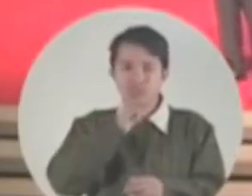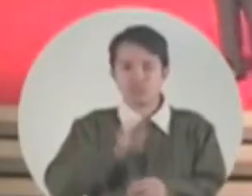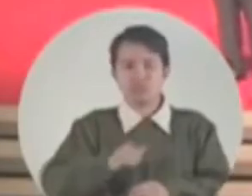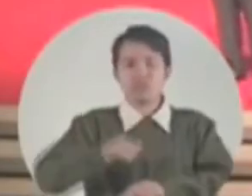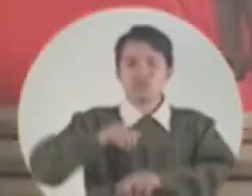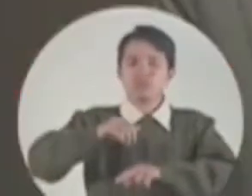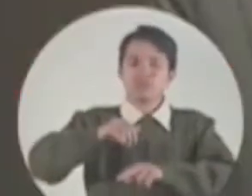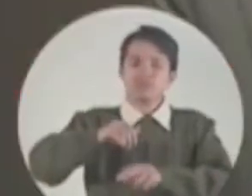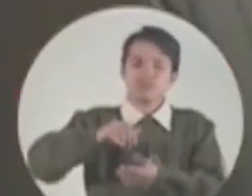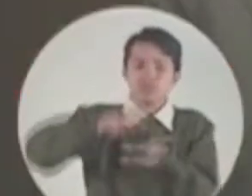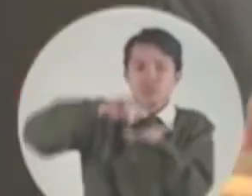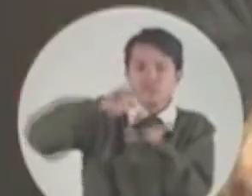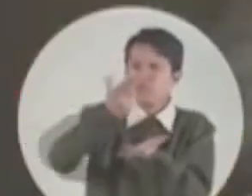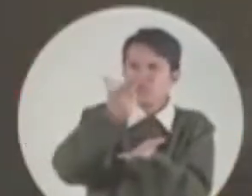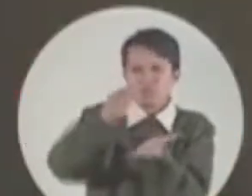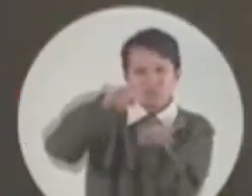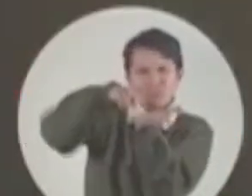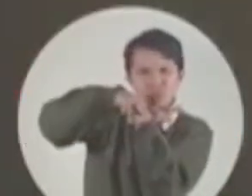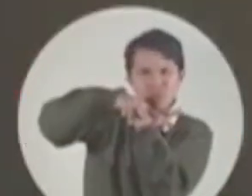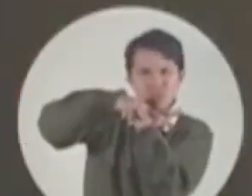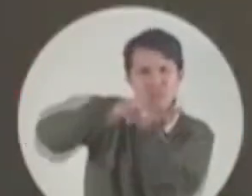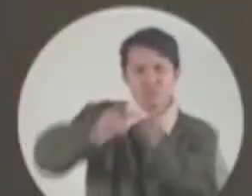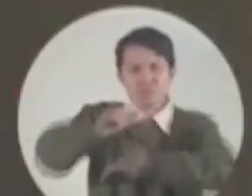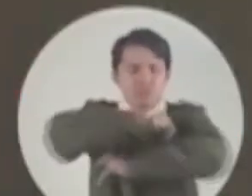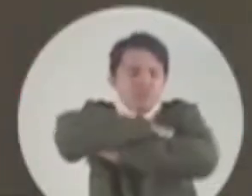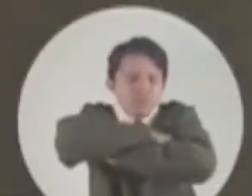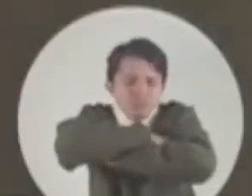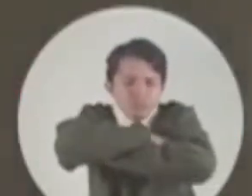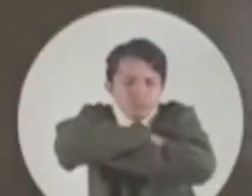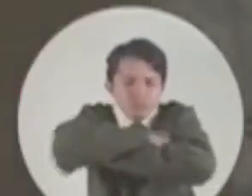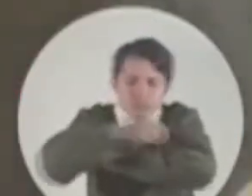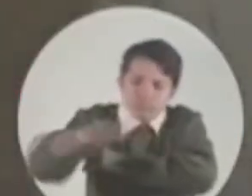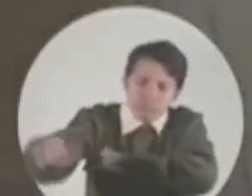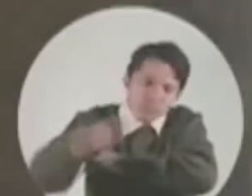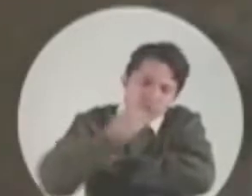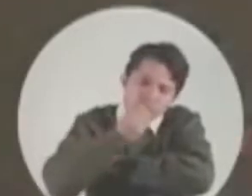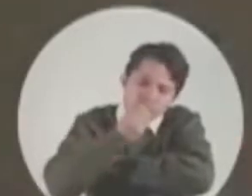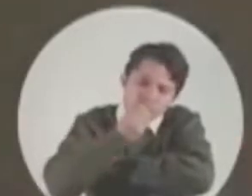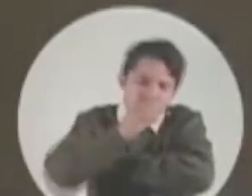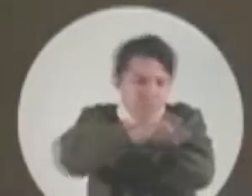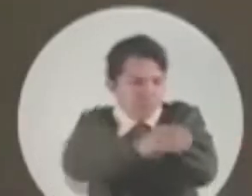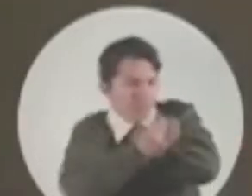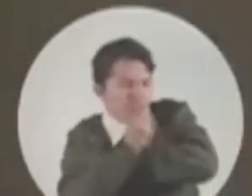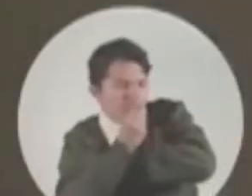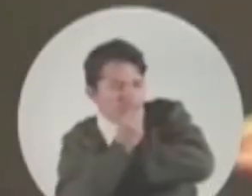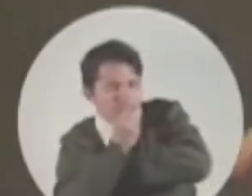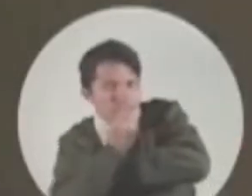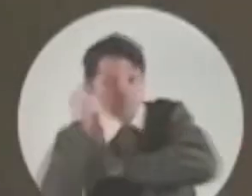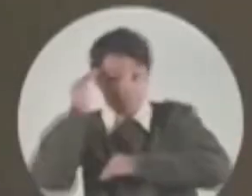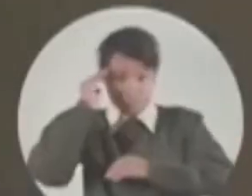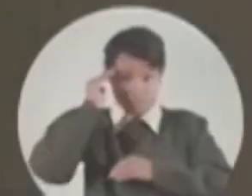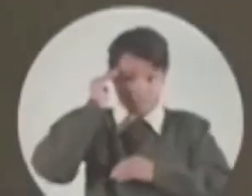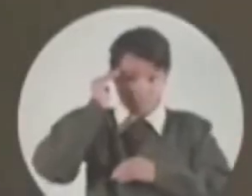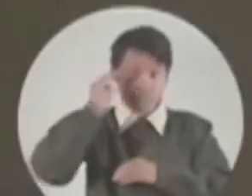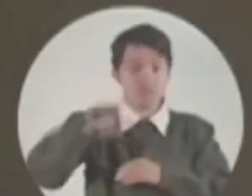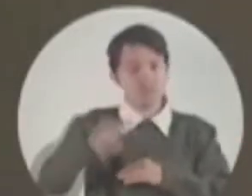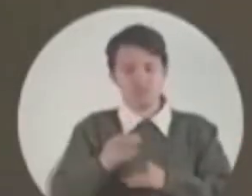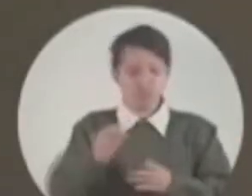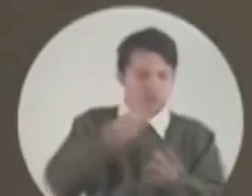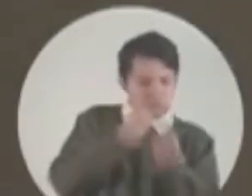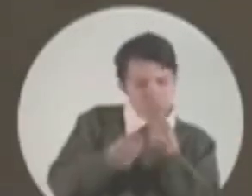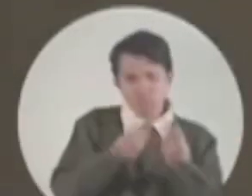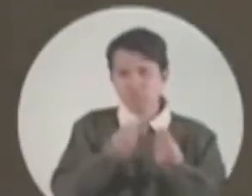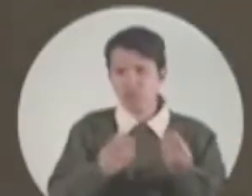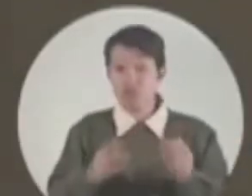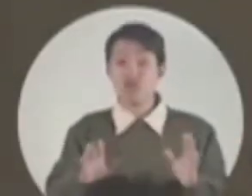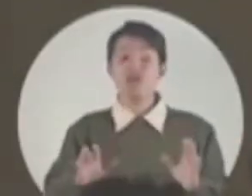de um divã, né, com apoiados nos seus cotovelos, os pés ficavam para trás, e eles então pegavam